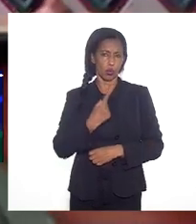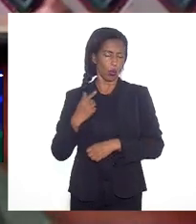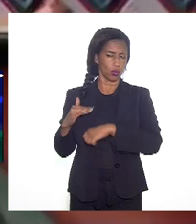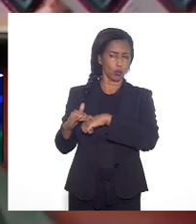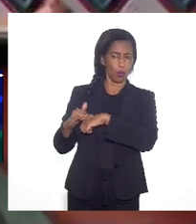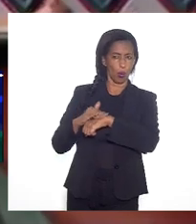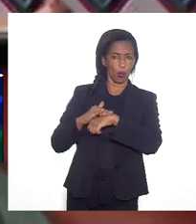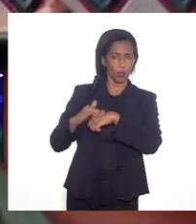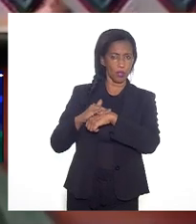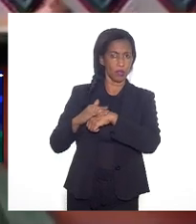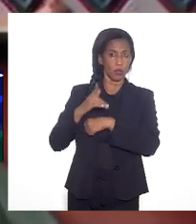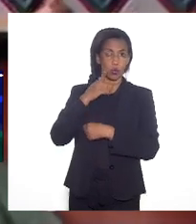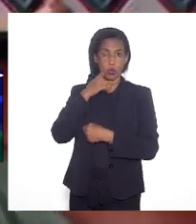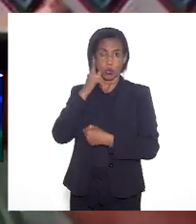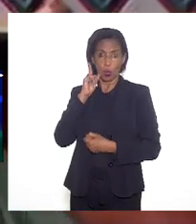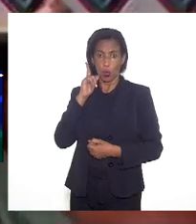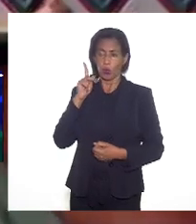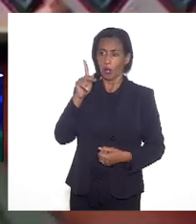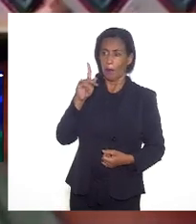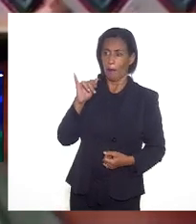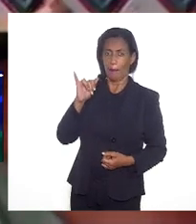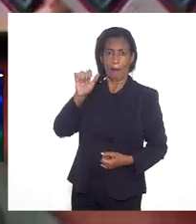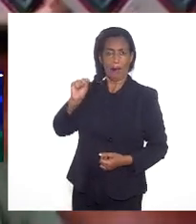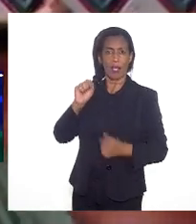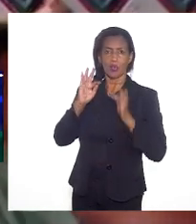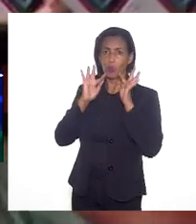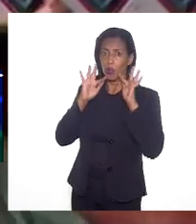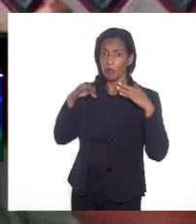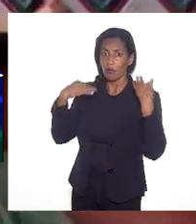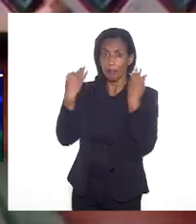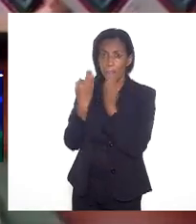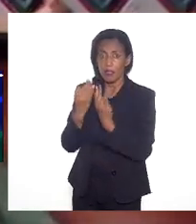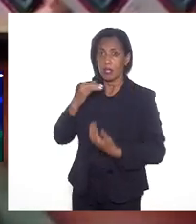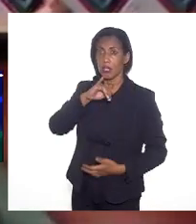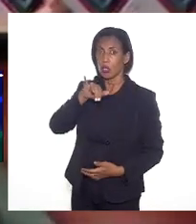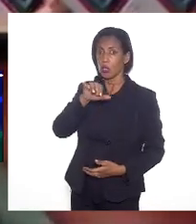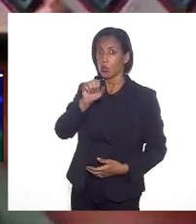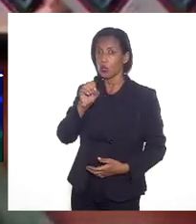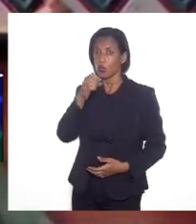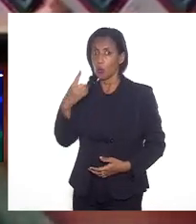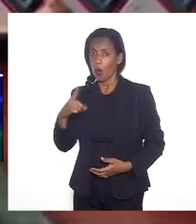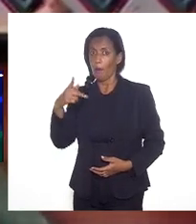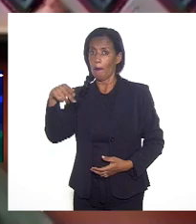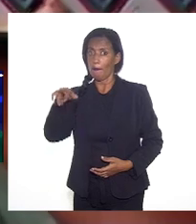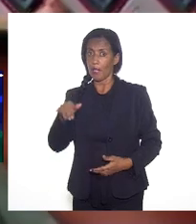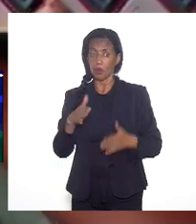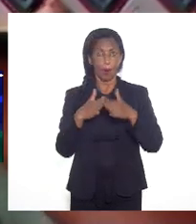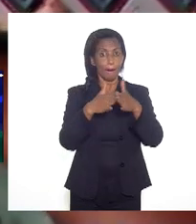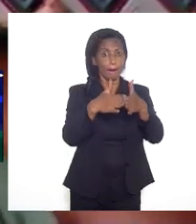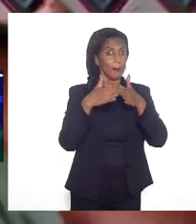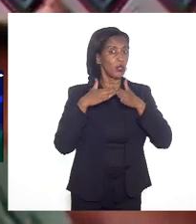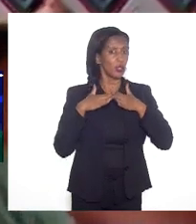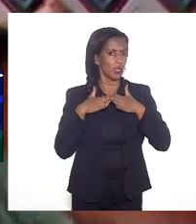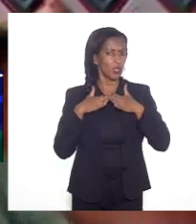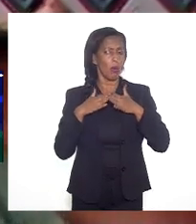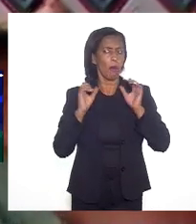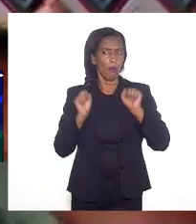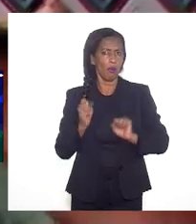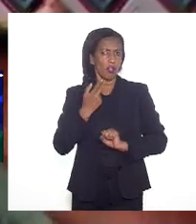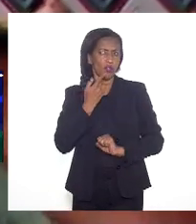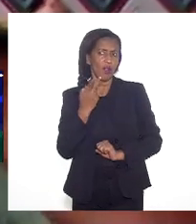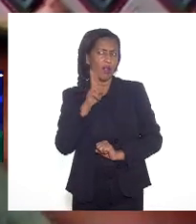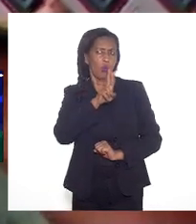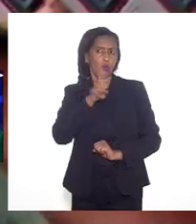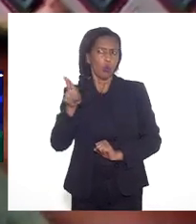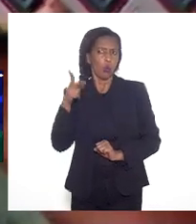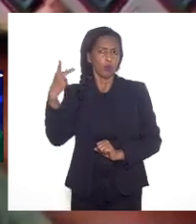conversamos ontem com os pais do João Pedro, nós pedimos permissão para utilizar o nome, nós nos inspiramos na